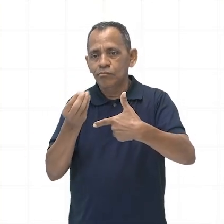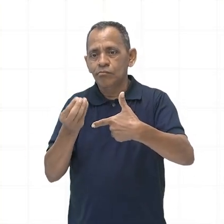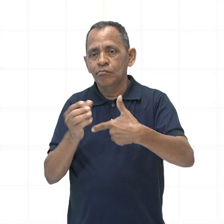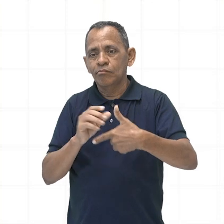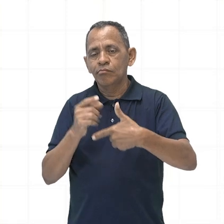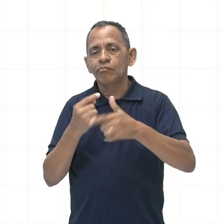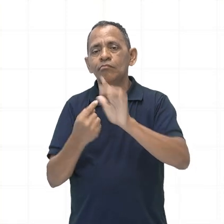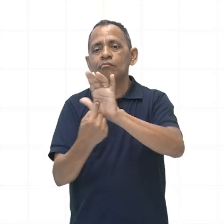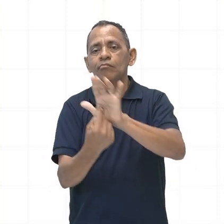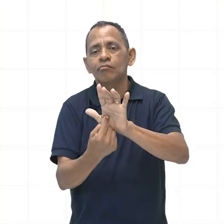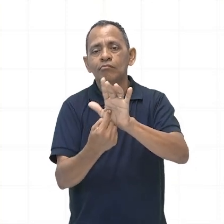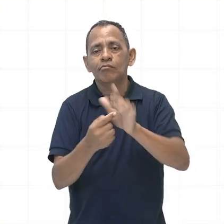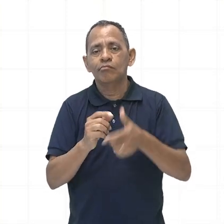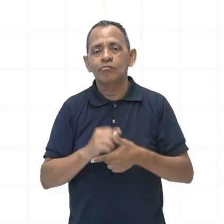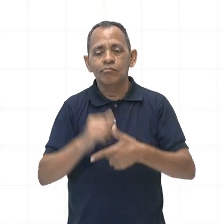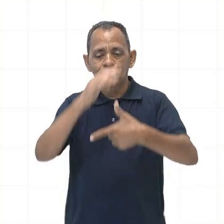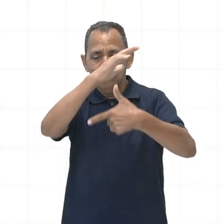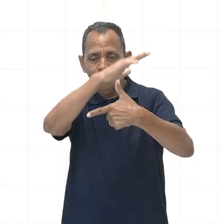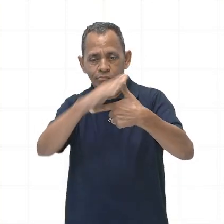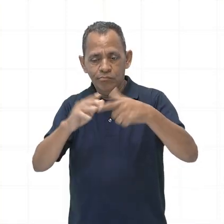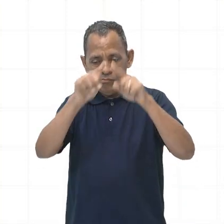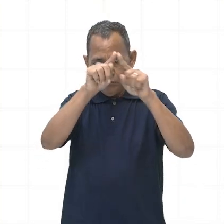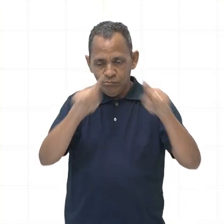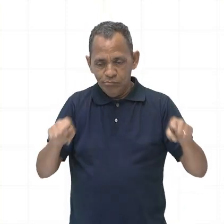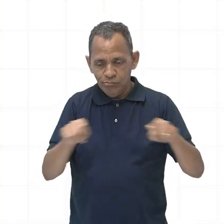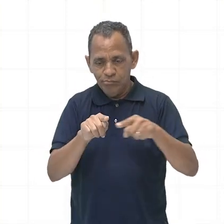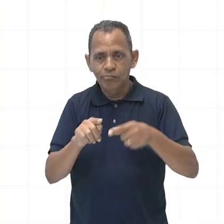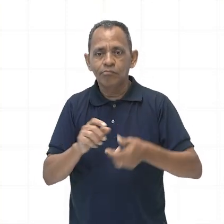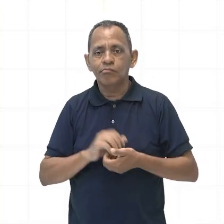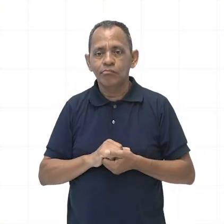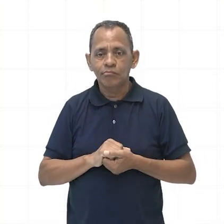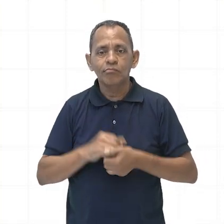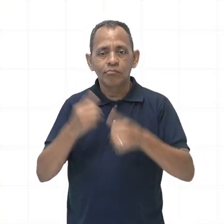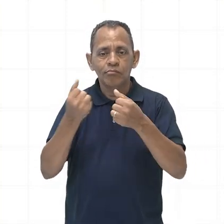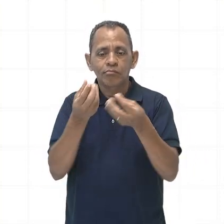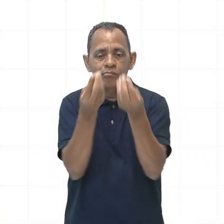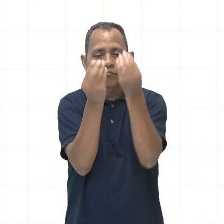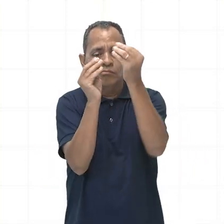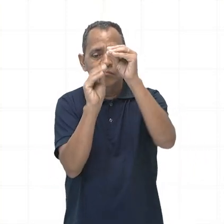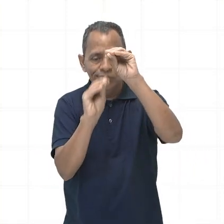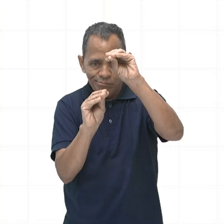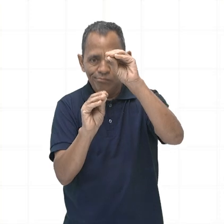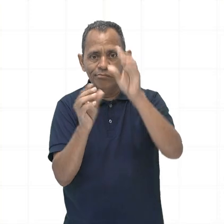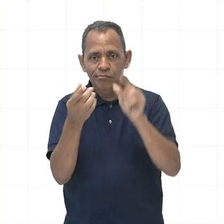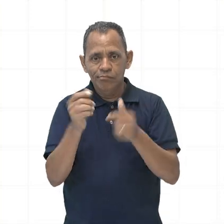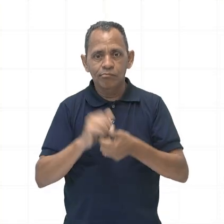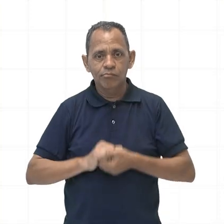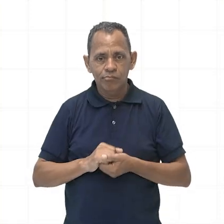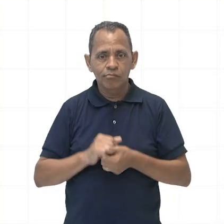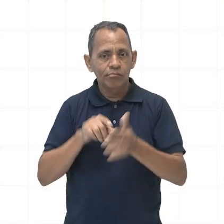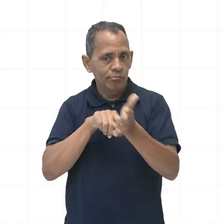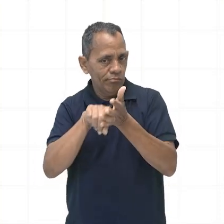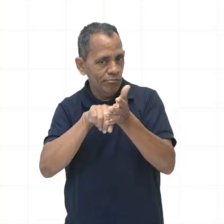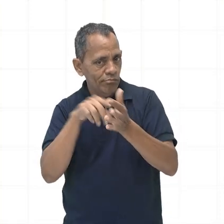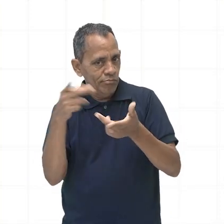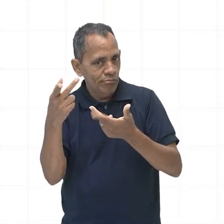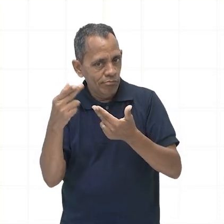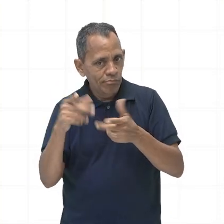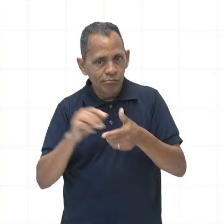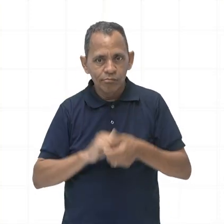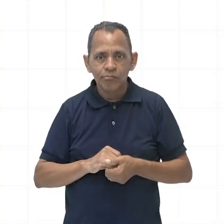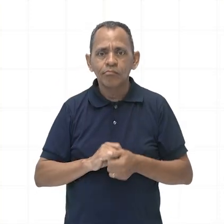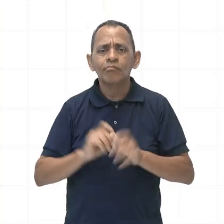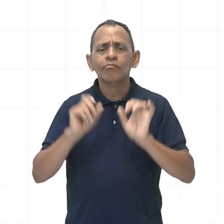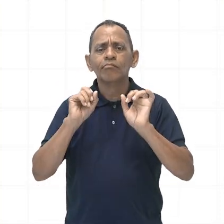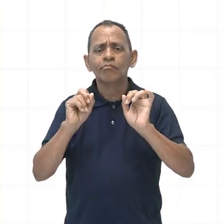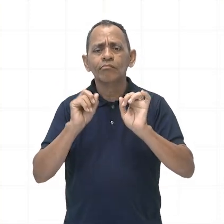que um triângulo é retângulo? A gente precisa colocar as medidas no Teorema de Pitágoras e verificar se é igual. É igual o